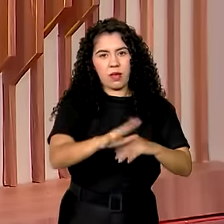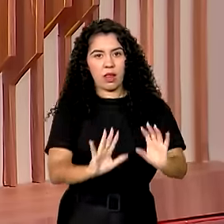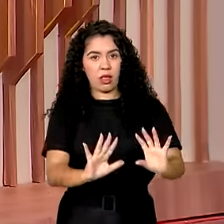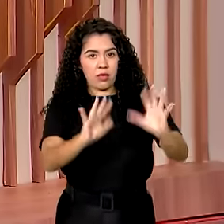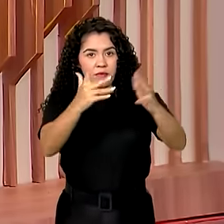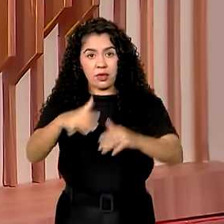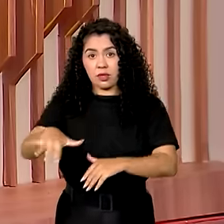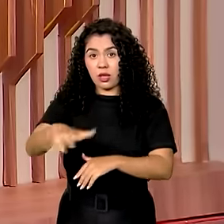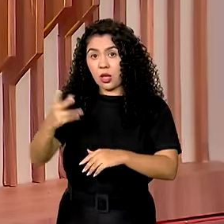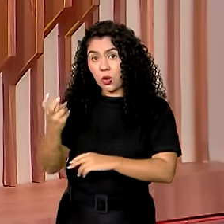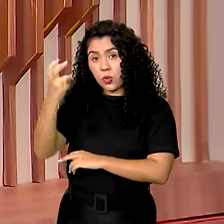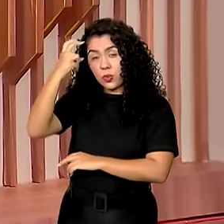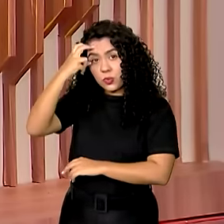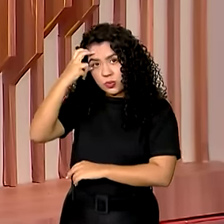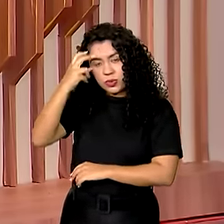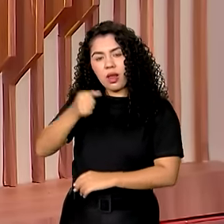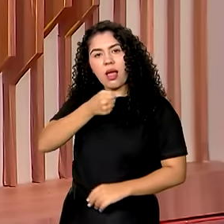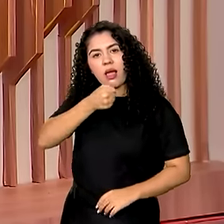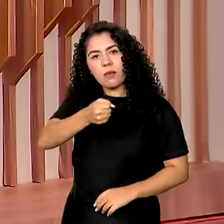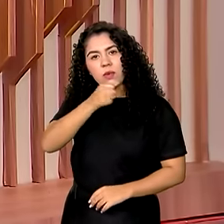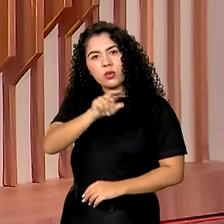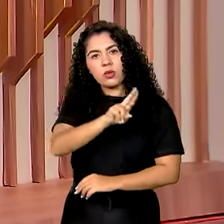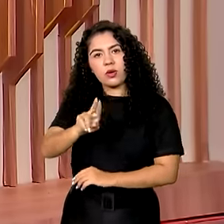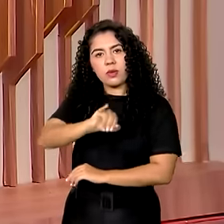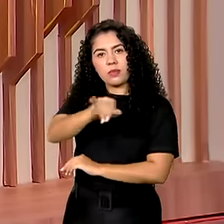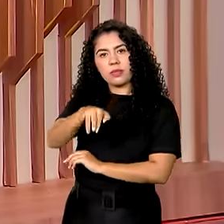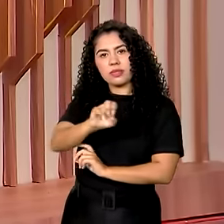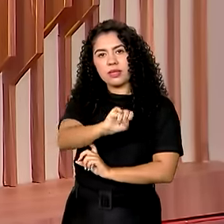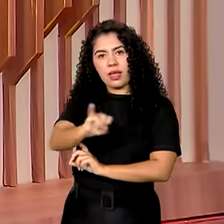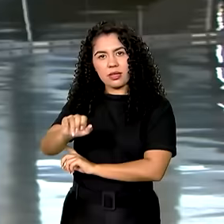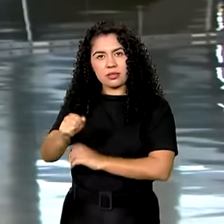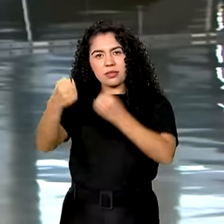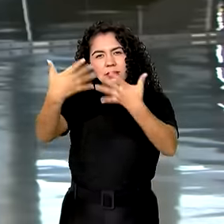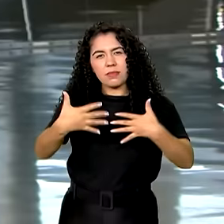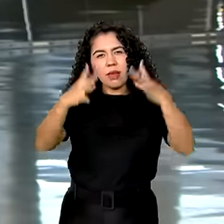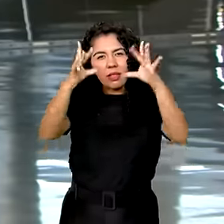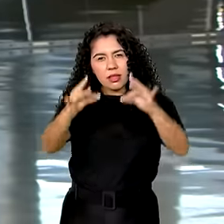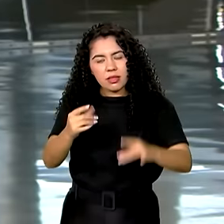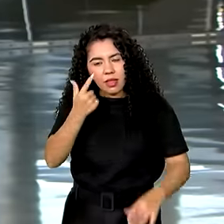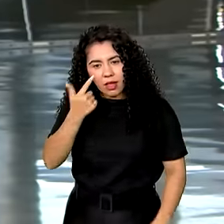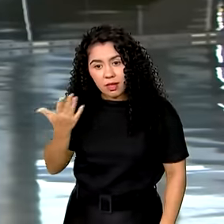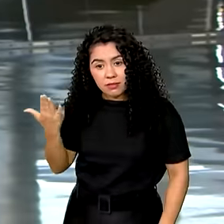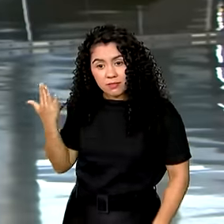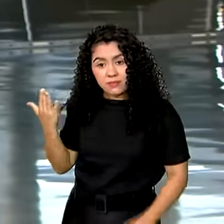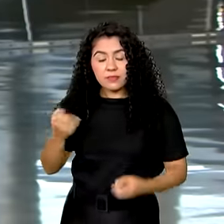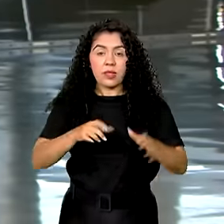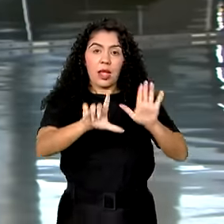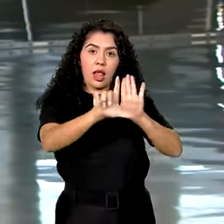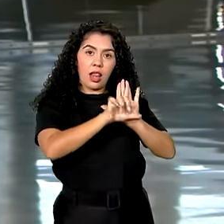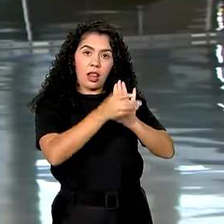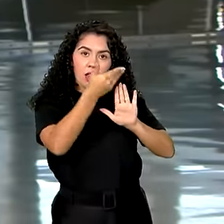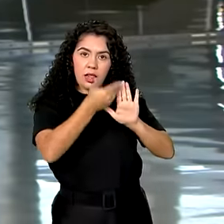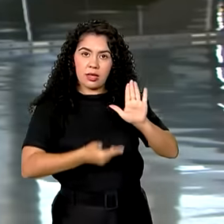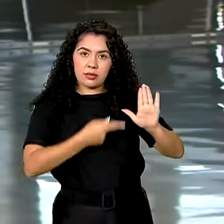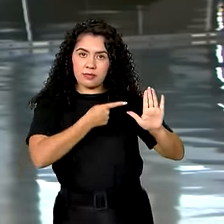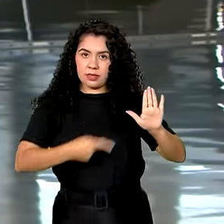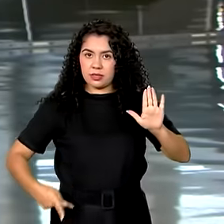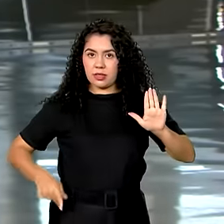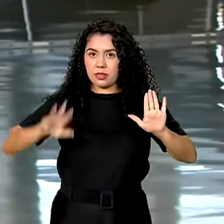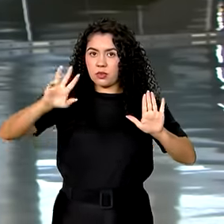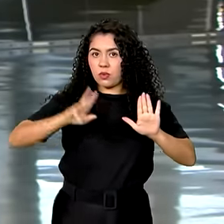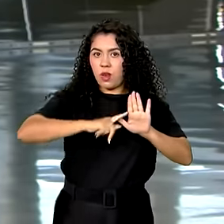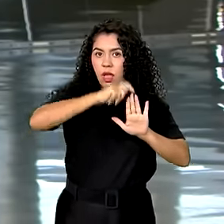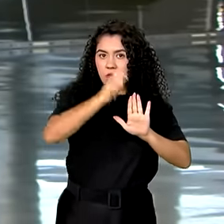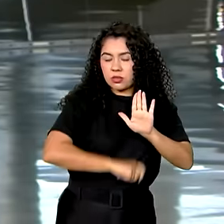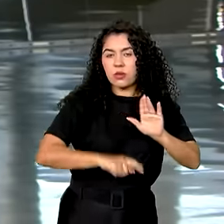no estado. A repórter Jéssica Gonçalves tem os detalhes. A lei, assinada pelo presidente Lula e pelo ministro